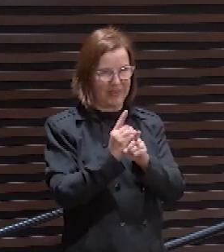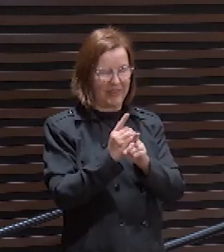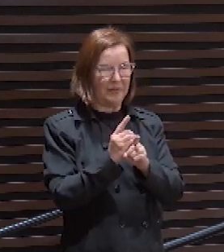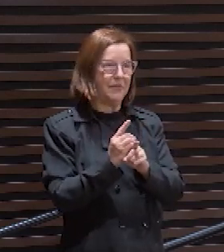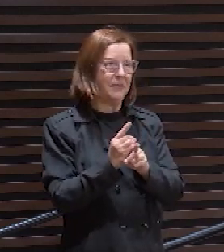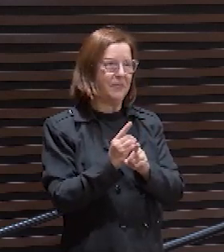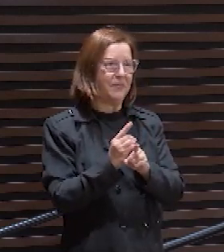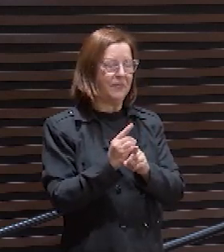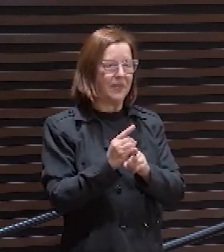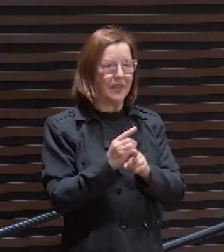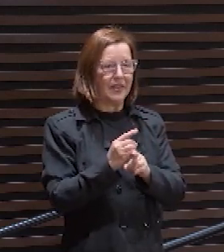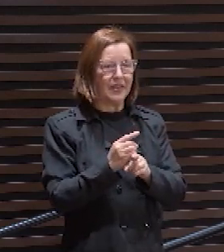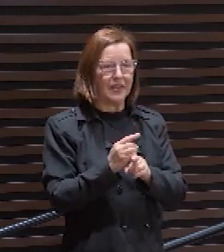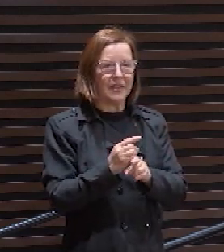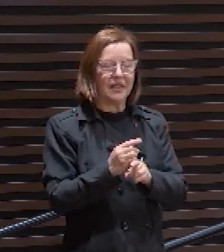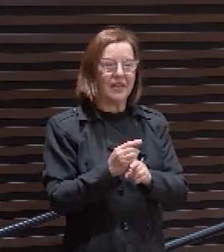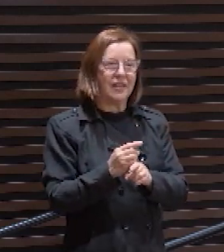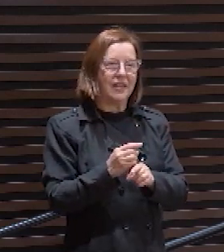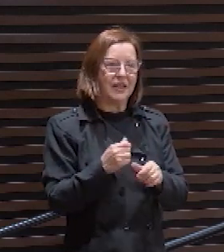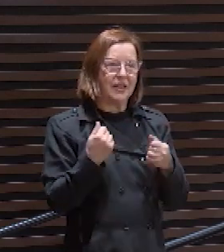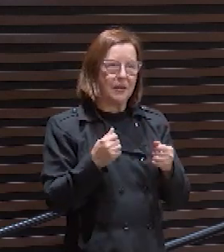vida para seguir a Cristo, ele